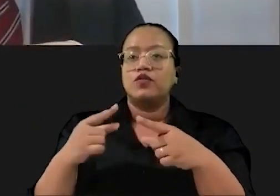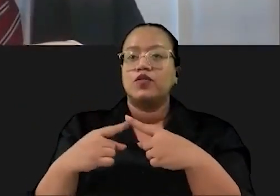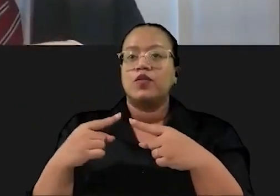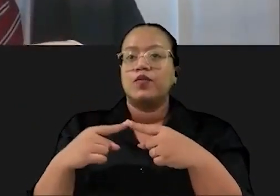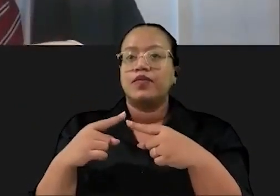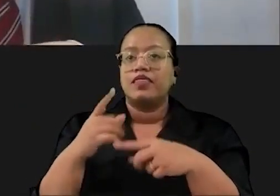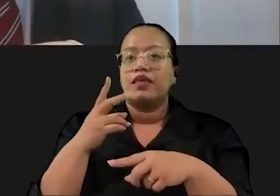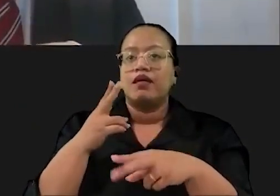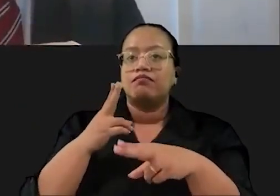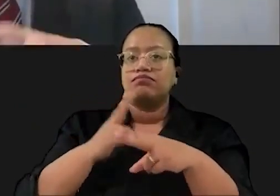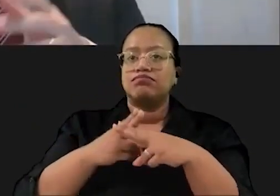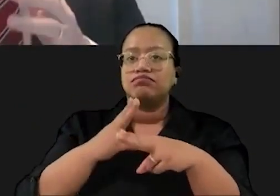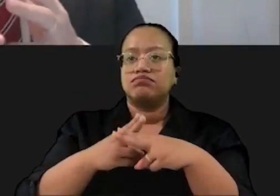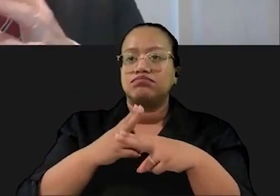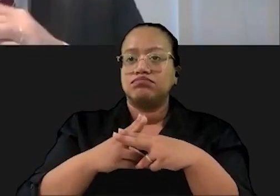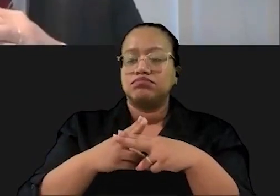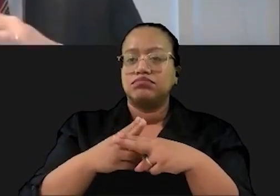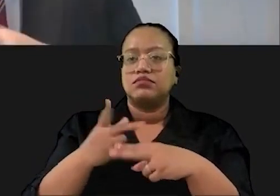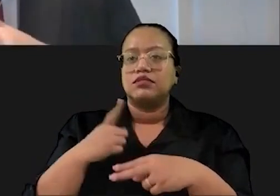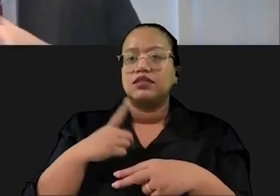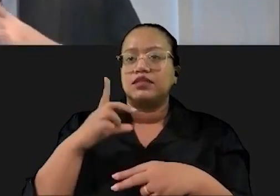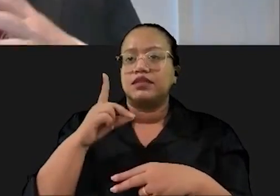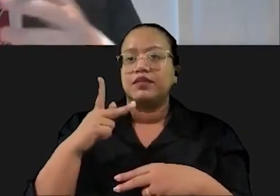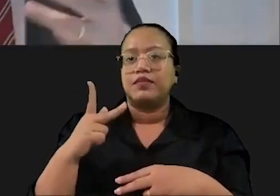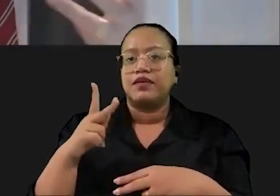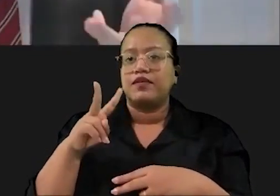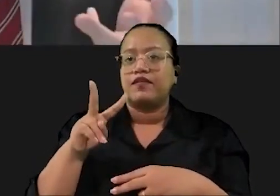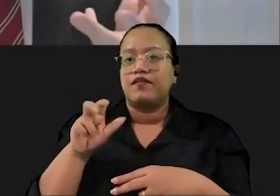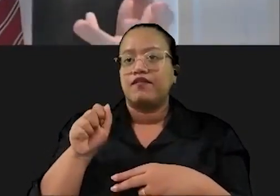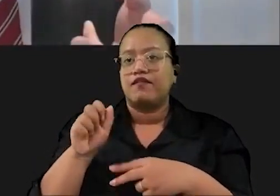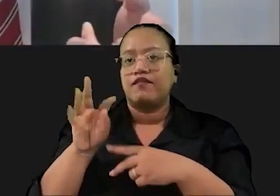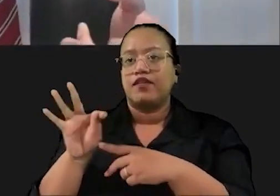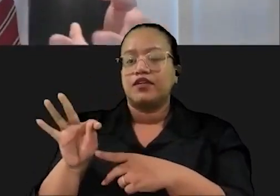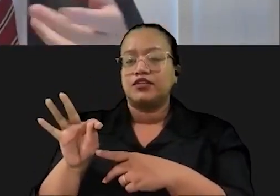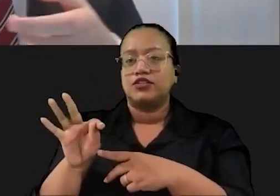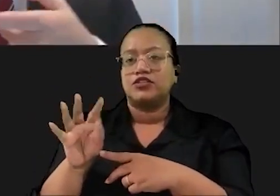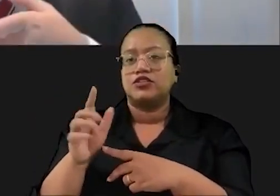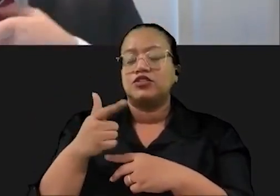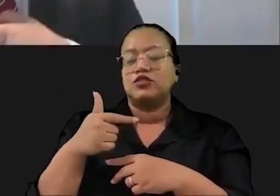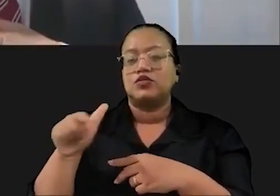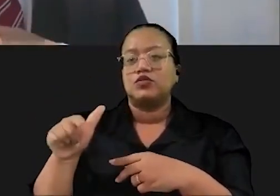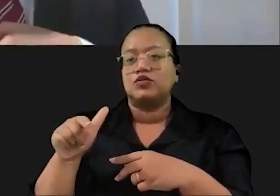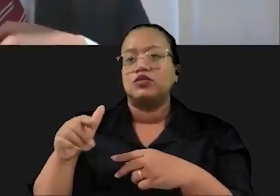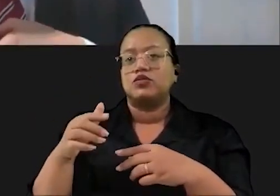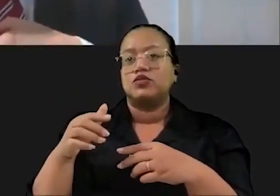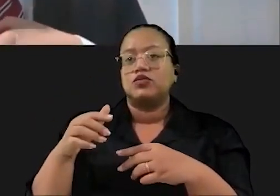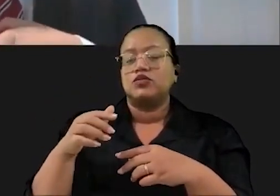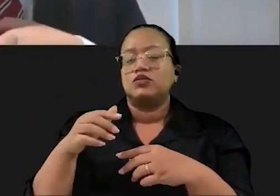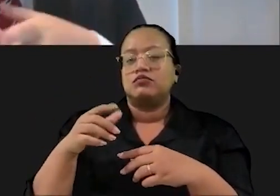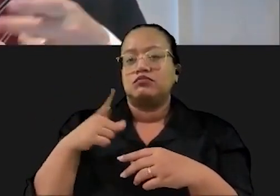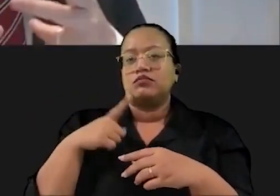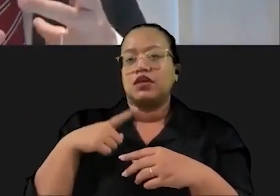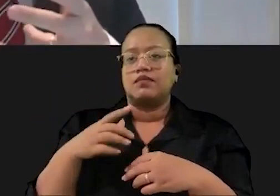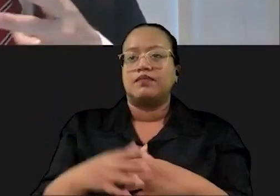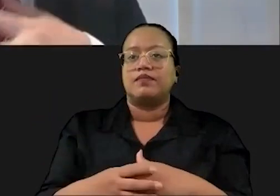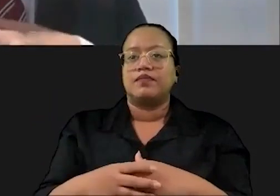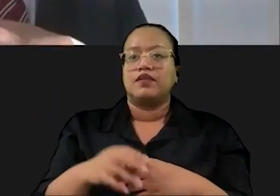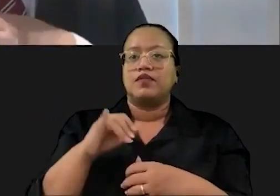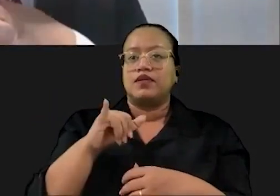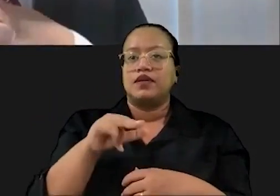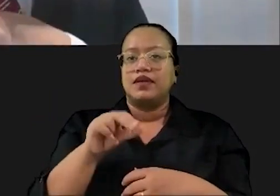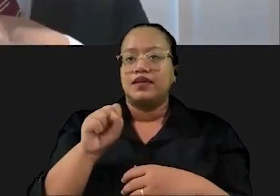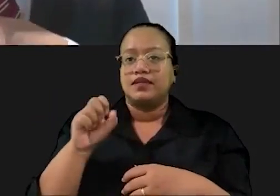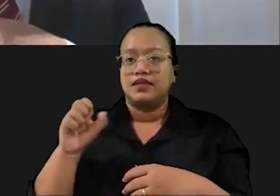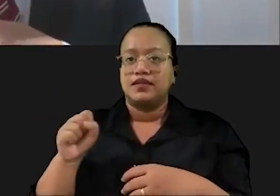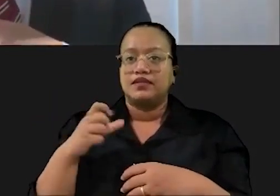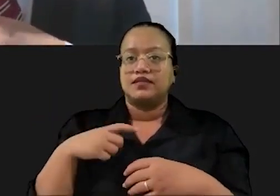danos materiais e morais. Quando eu falo do INSS, eu tenho 3, então, construídos, que é o fluxo sérios benefícios por incapacidade, pauta